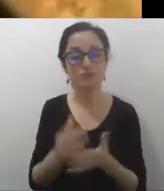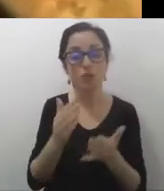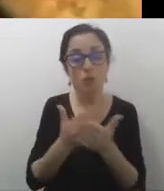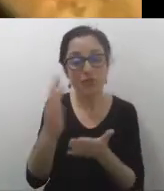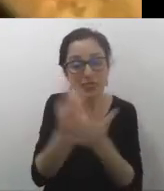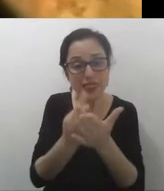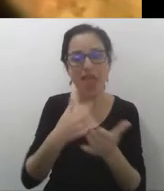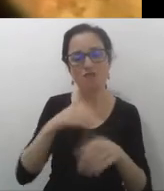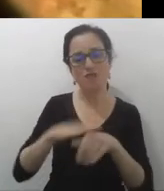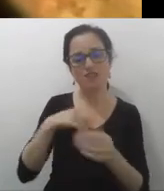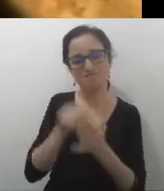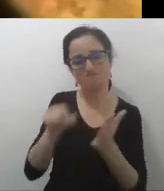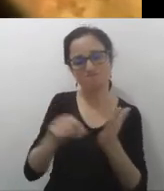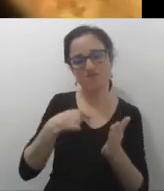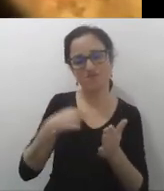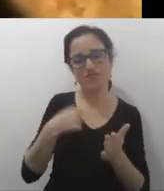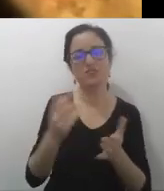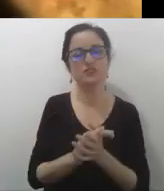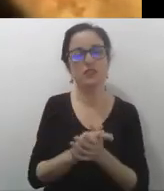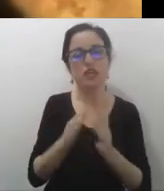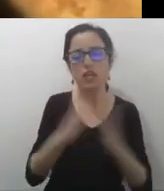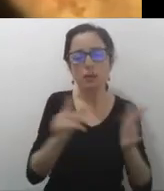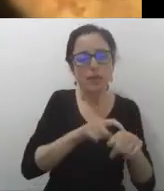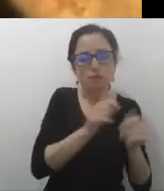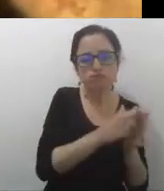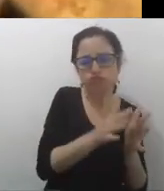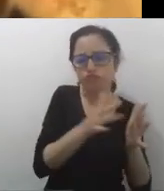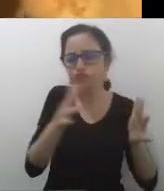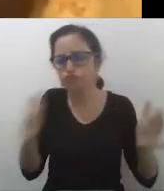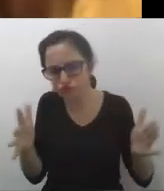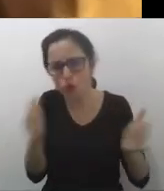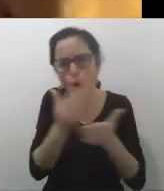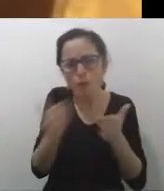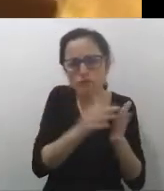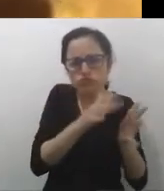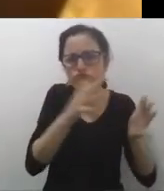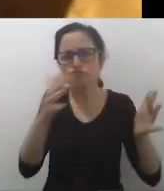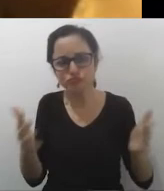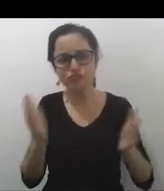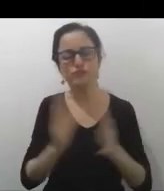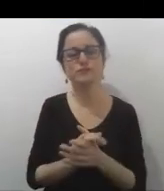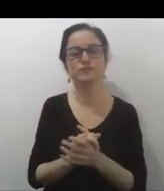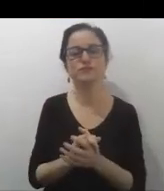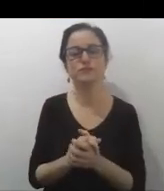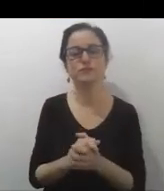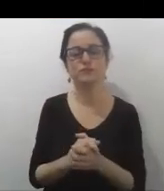tem um texto de introdução que eu fiz e aí uma grande linha do tempo que começa aqui,